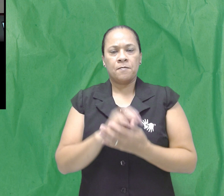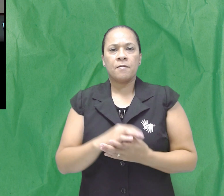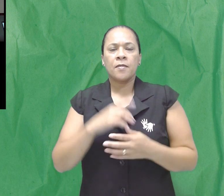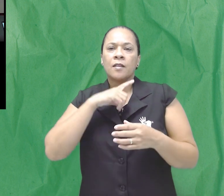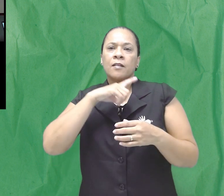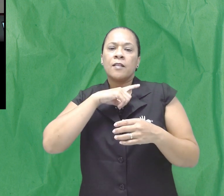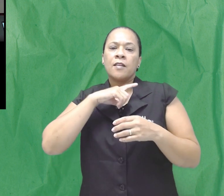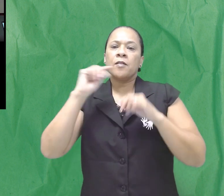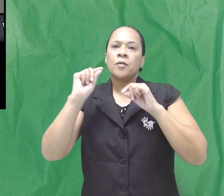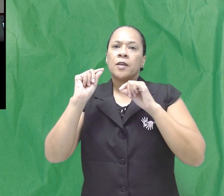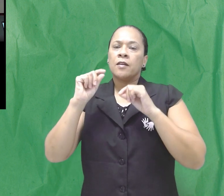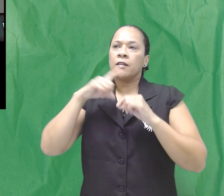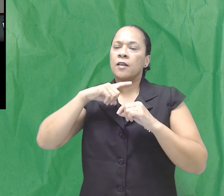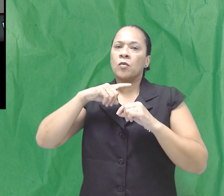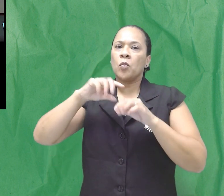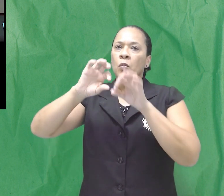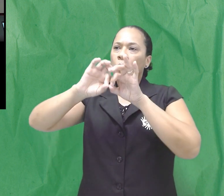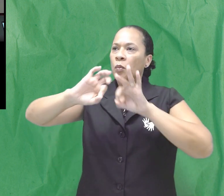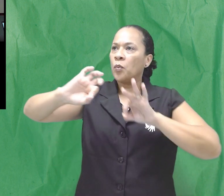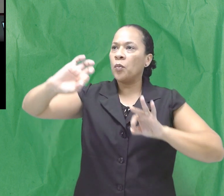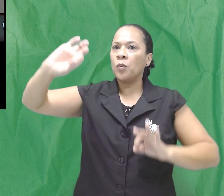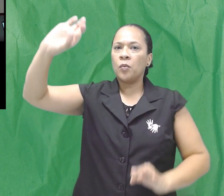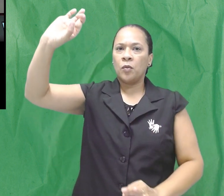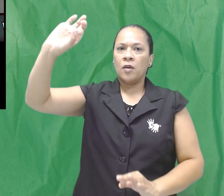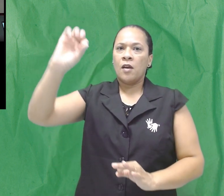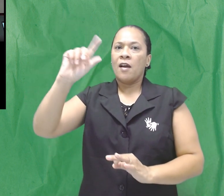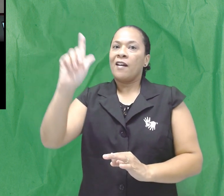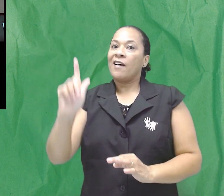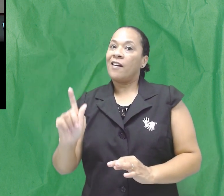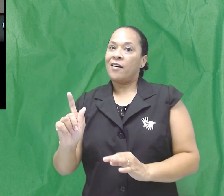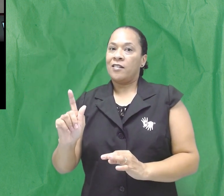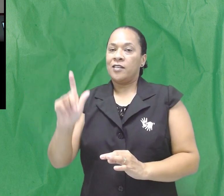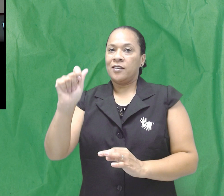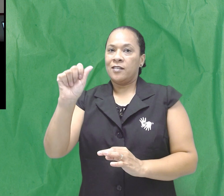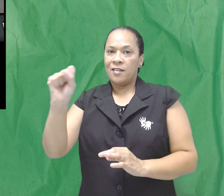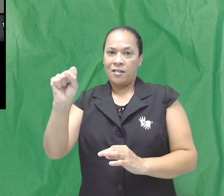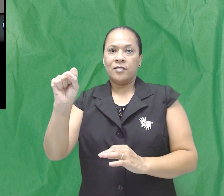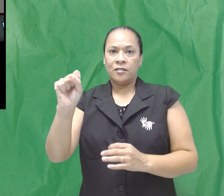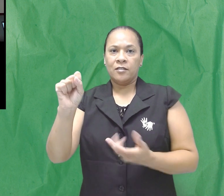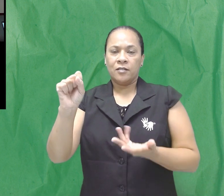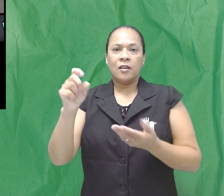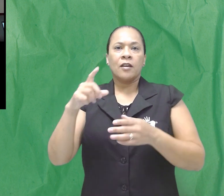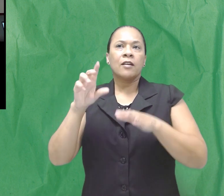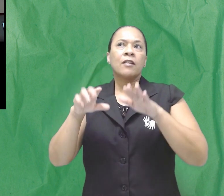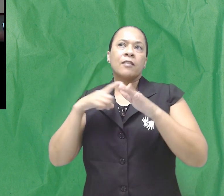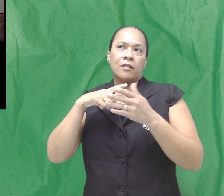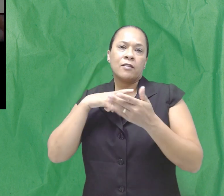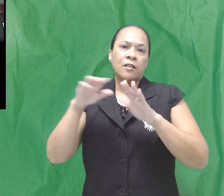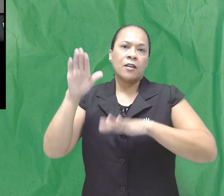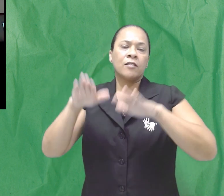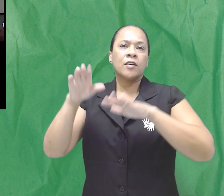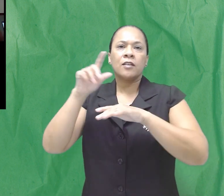as tubulações de gás, né, onde normalmente a gente vai ter a presença